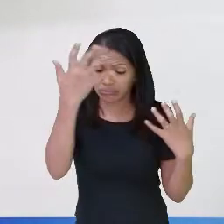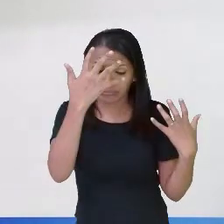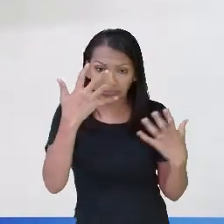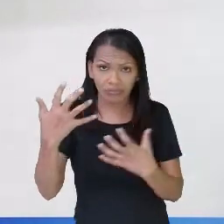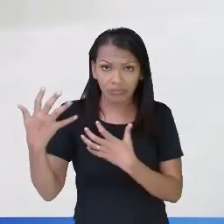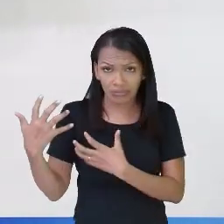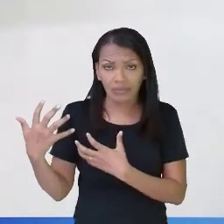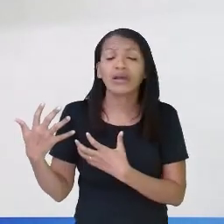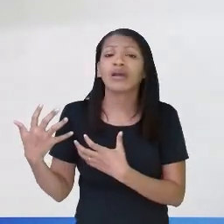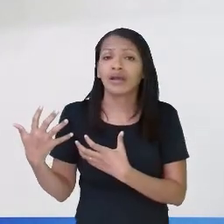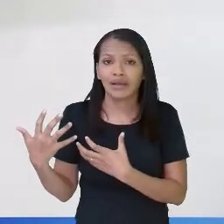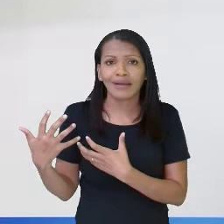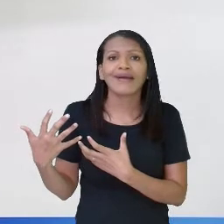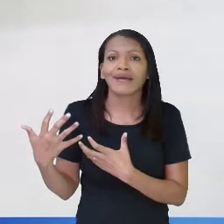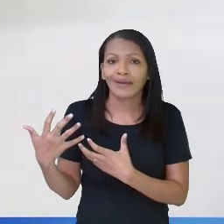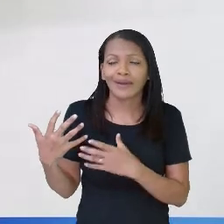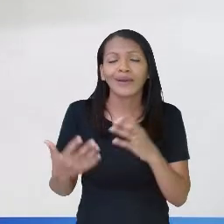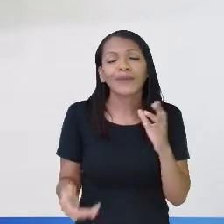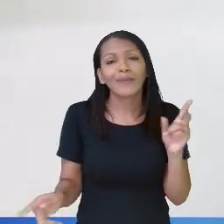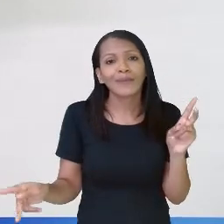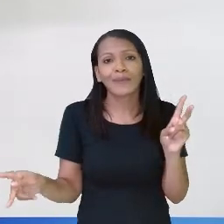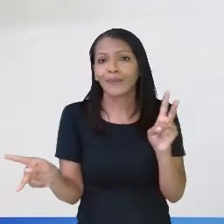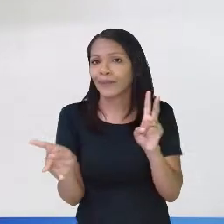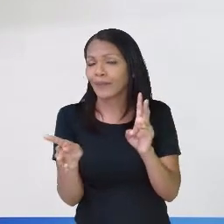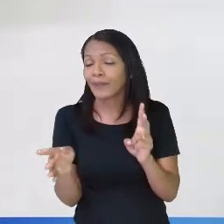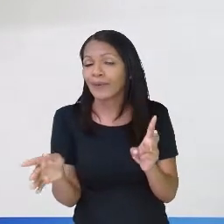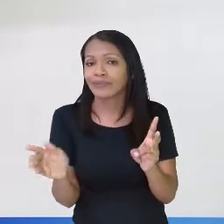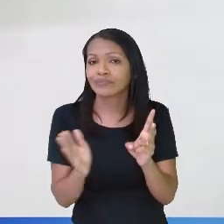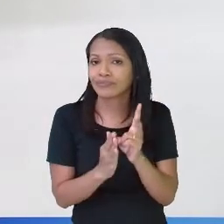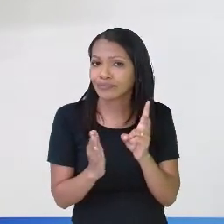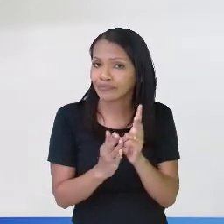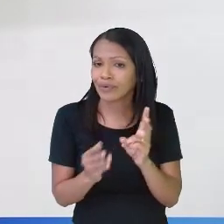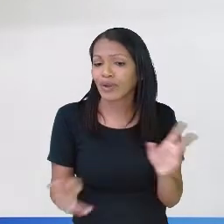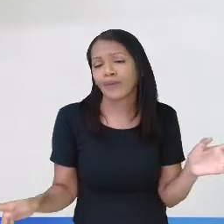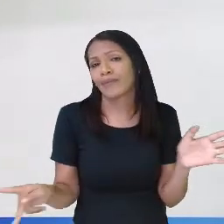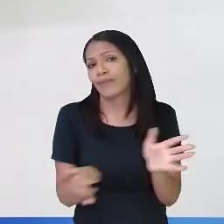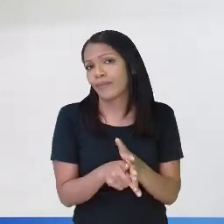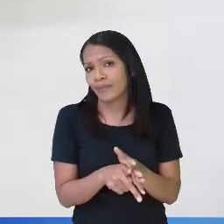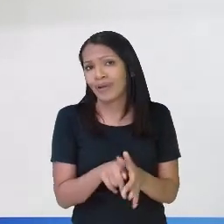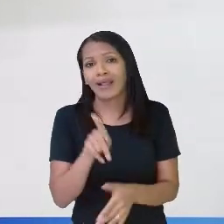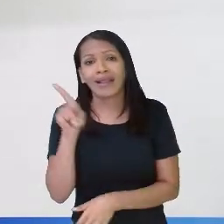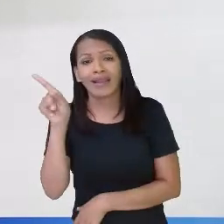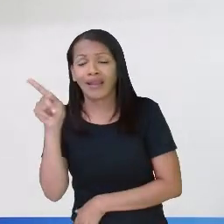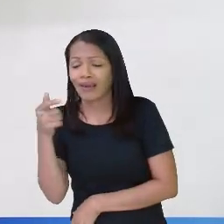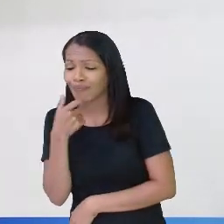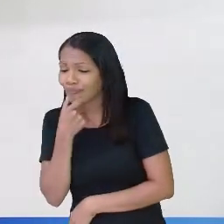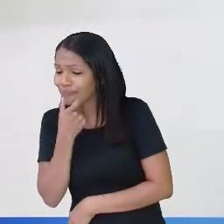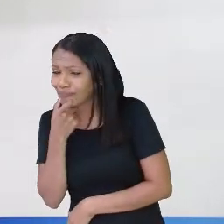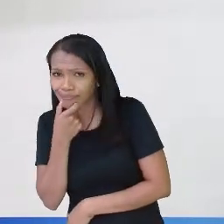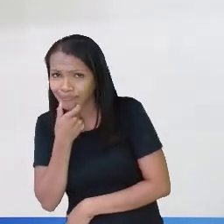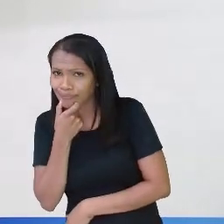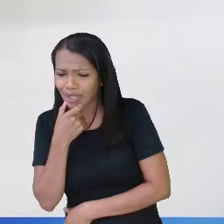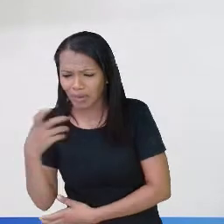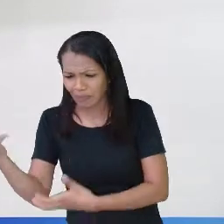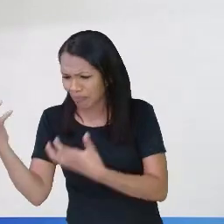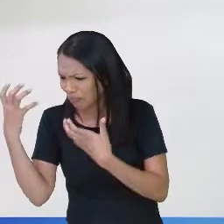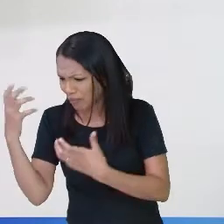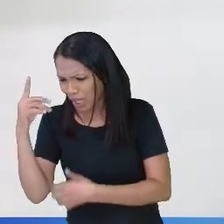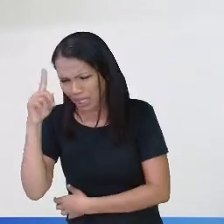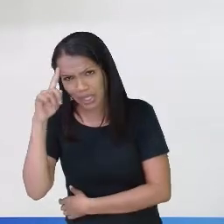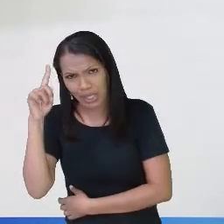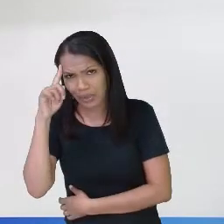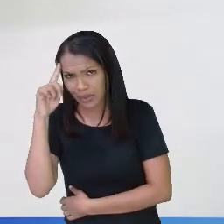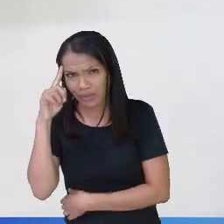veio dos indígenas? Isso mesmo, como lá na Europa é muito frio, os europeus eles não tomavam banho todos os